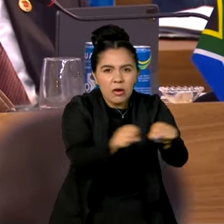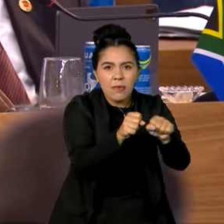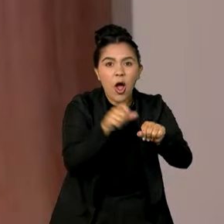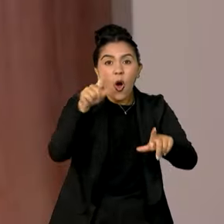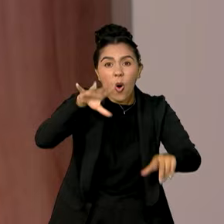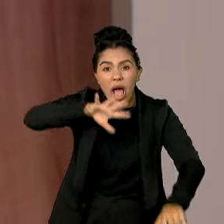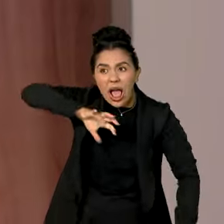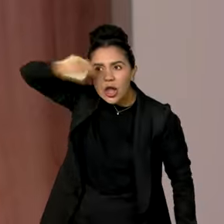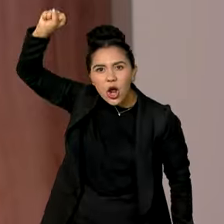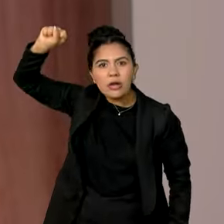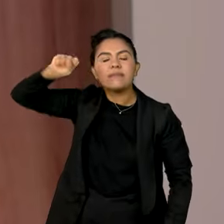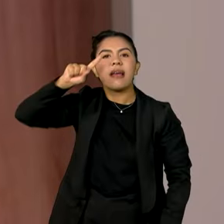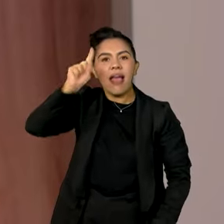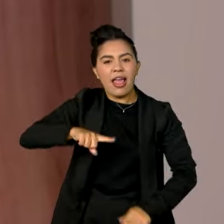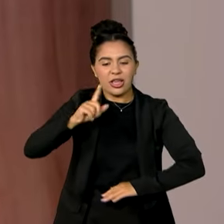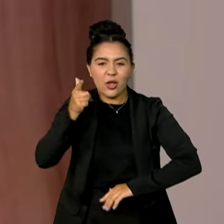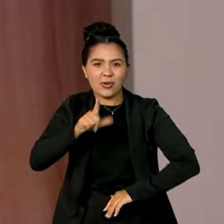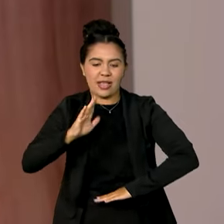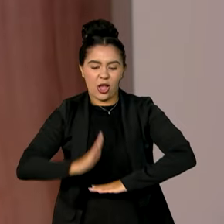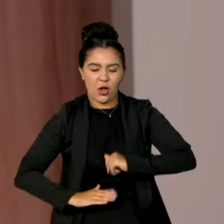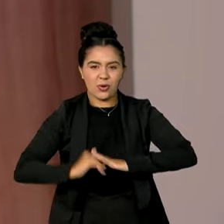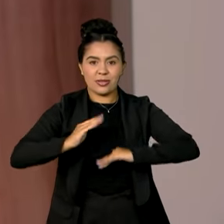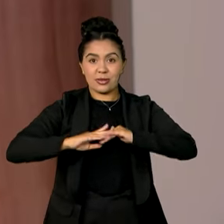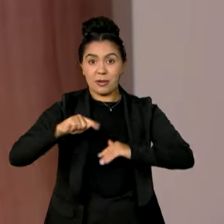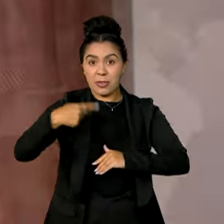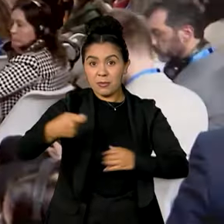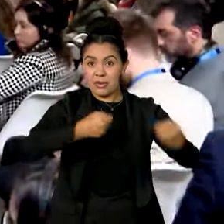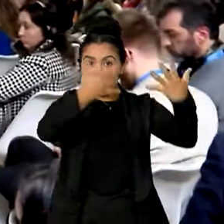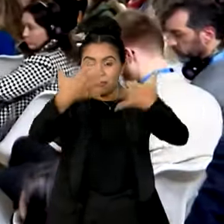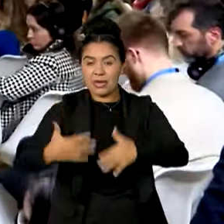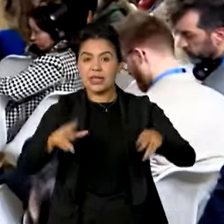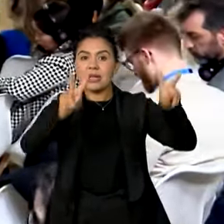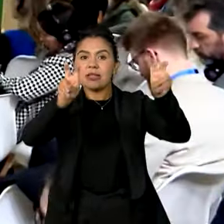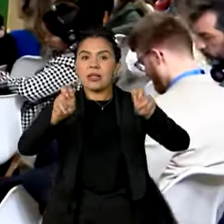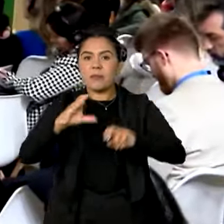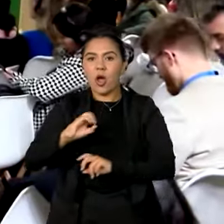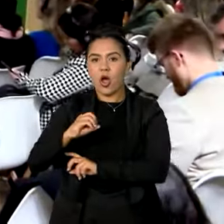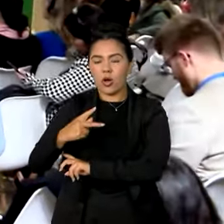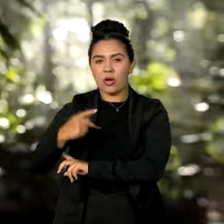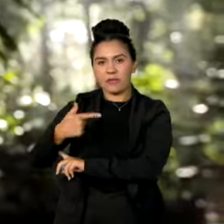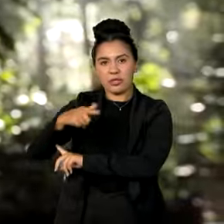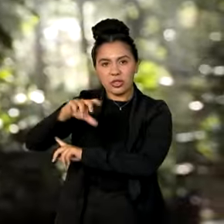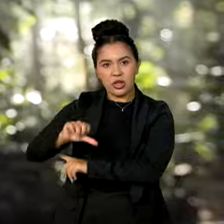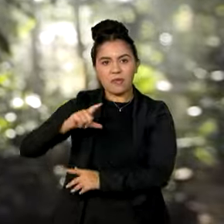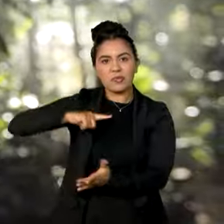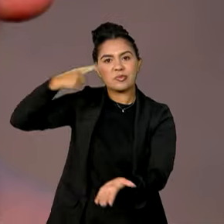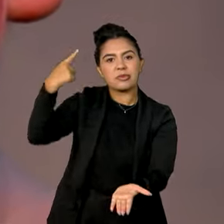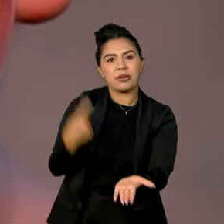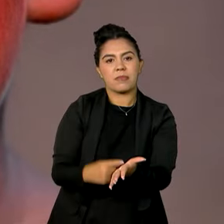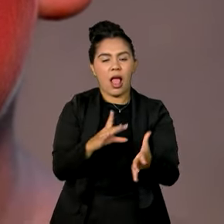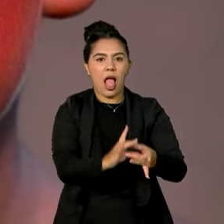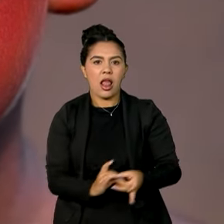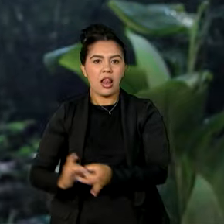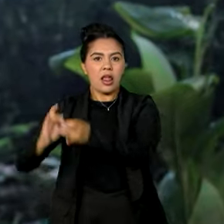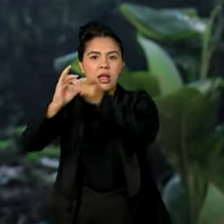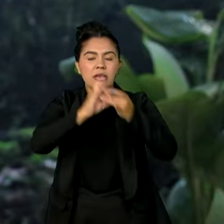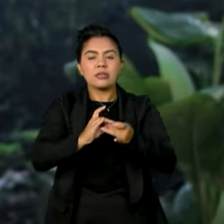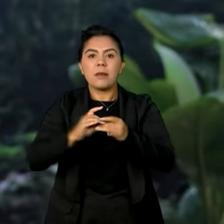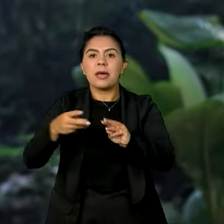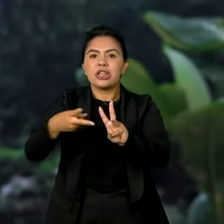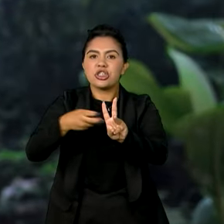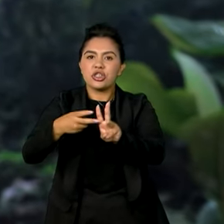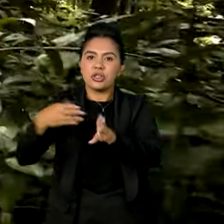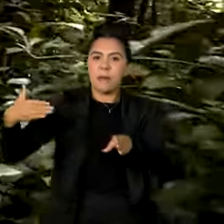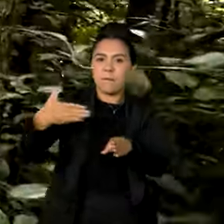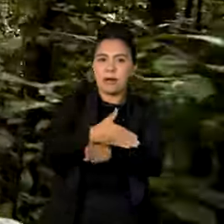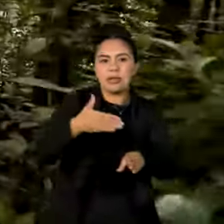constroem. Veja a seguir, na COP29, Brasil firma aliança para ampliar a participação indígena